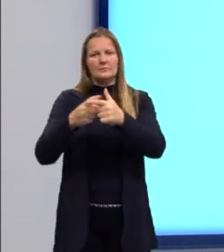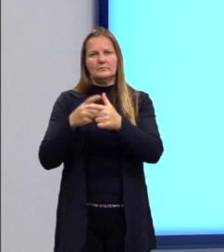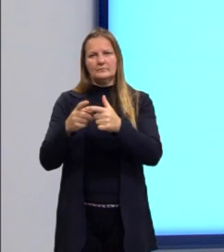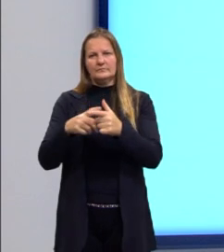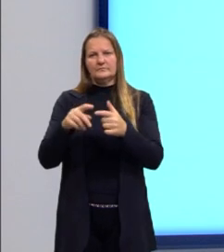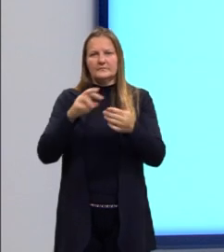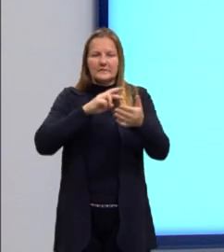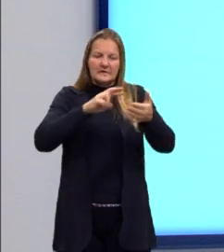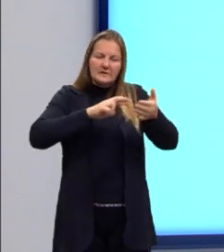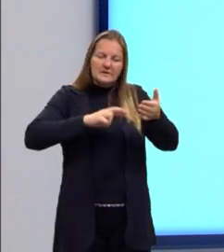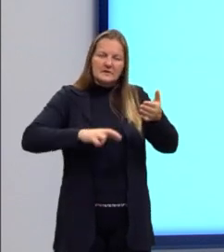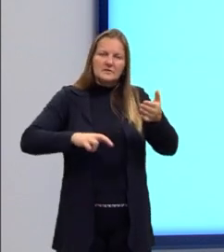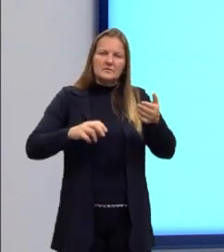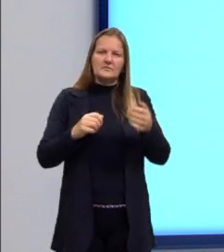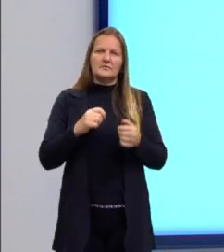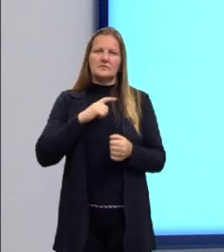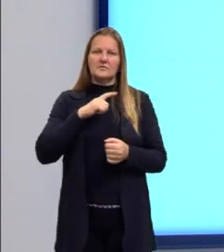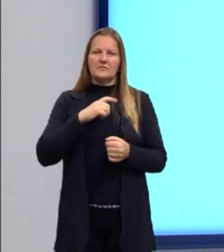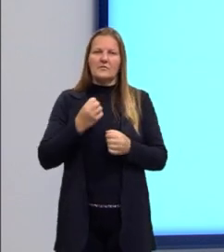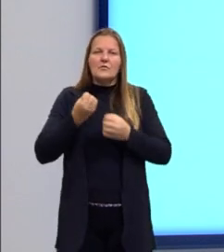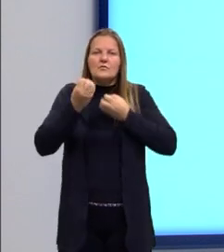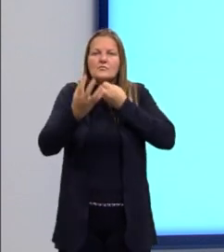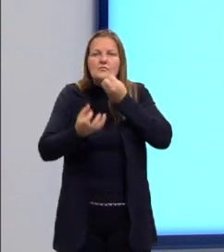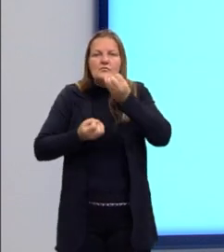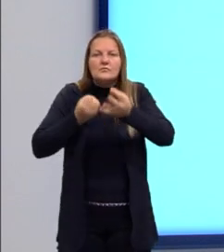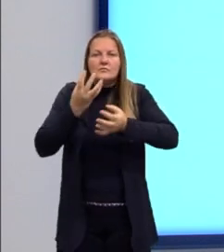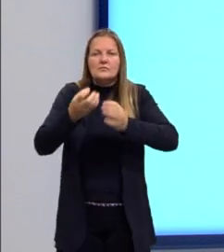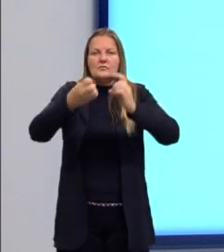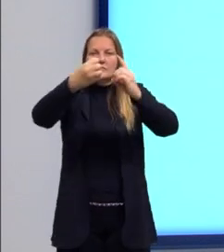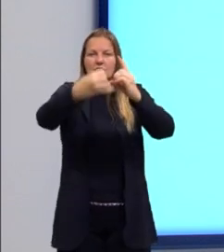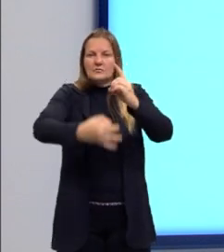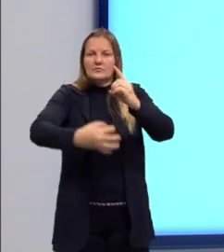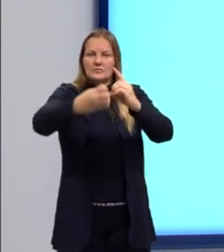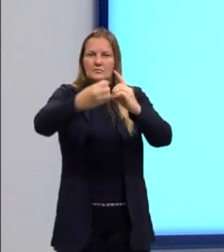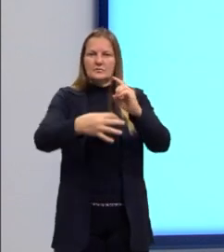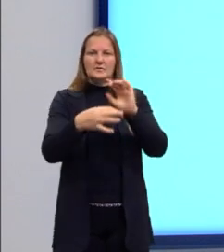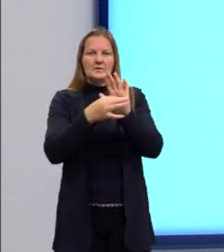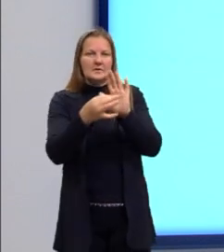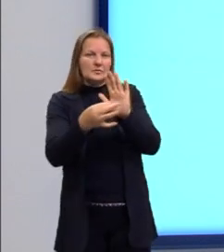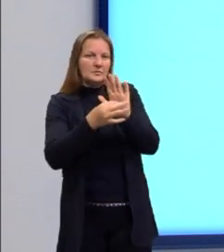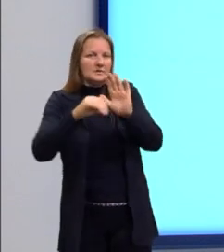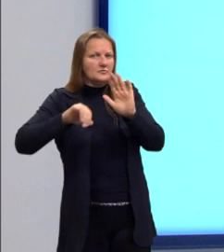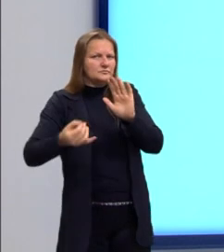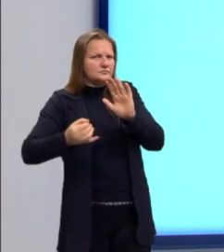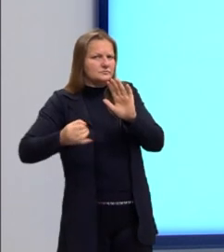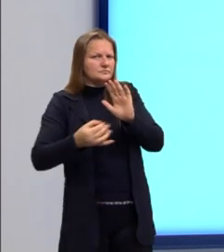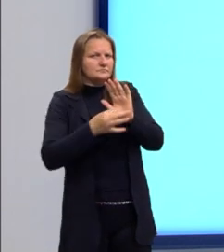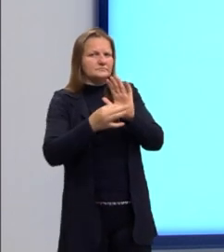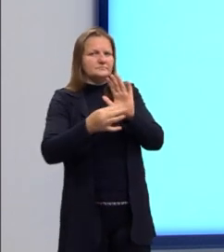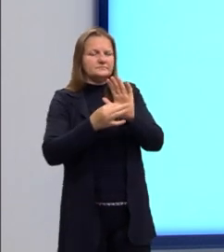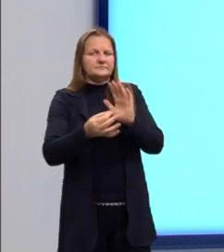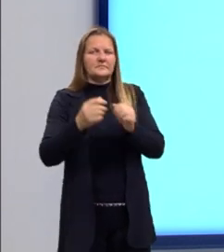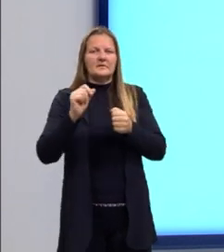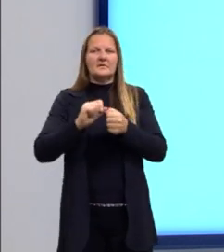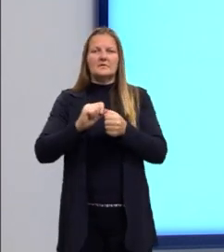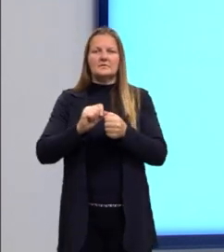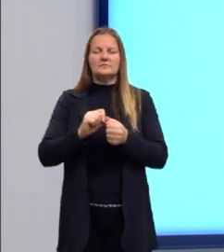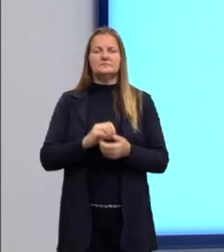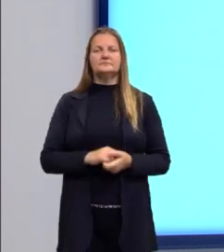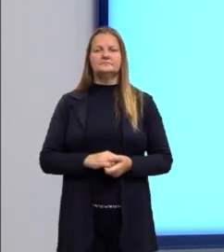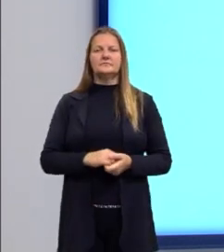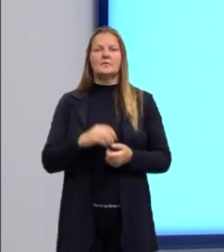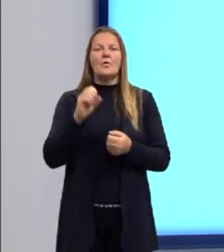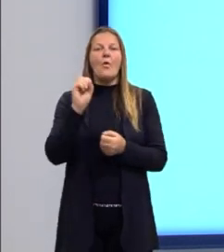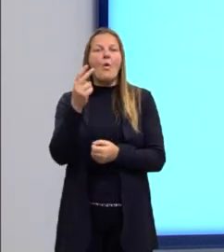é o problema que eu vou dissertar e argumentar na minha redação Então o que já foi feito e o que